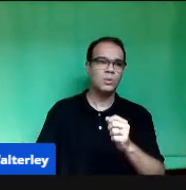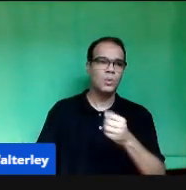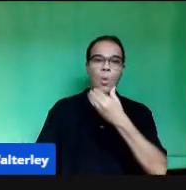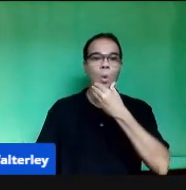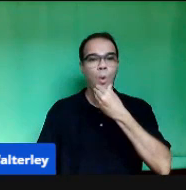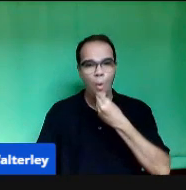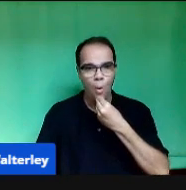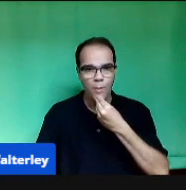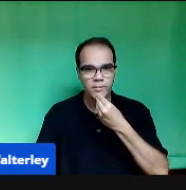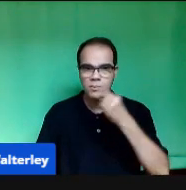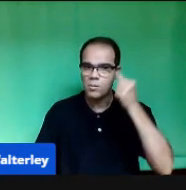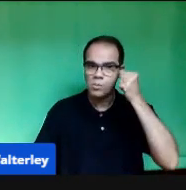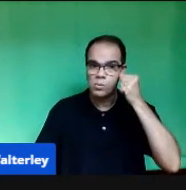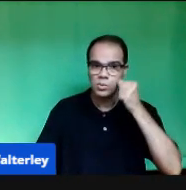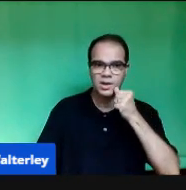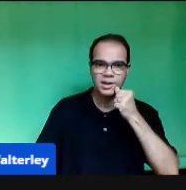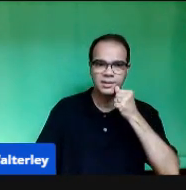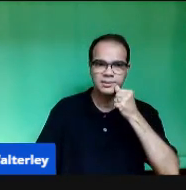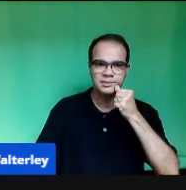não